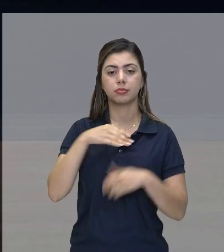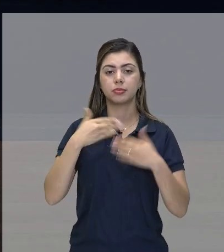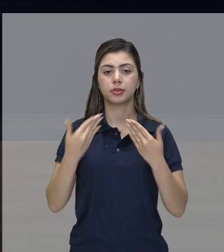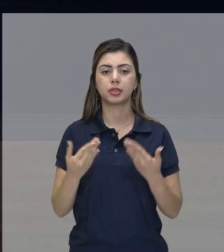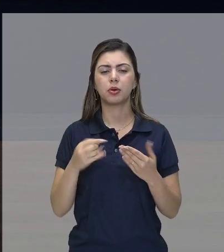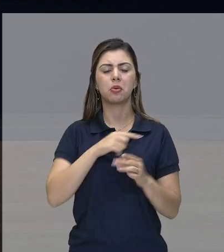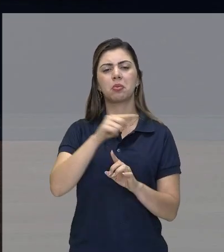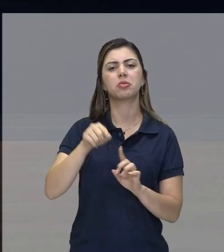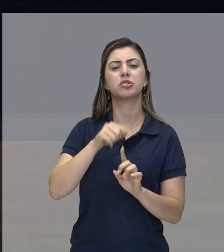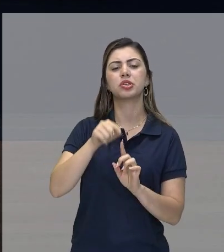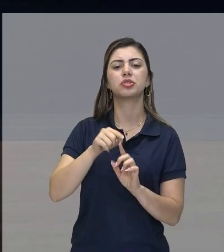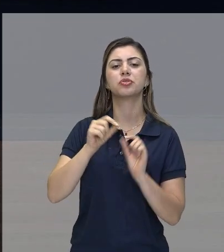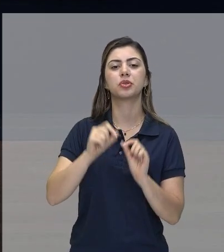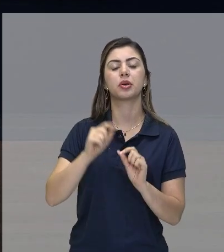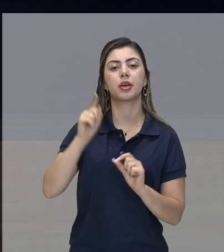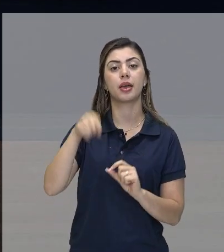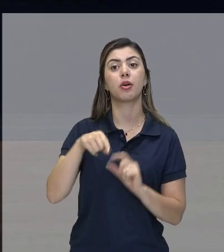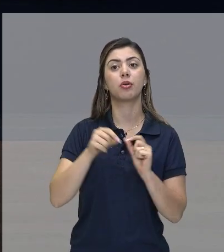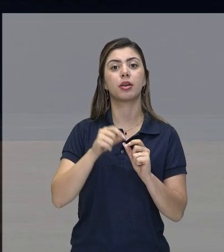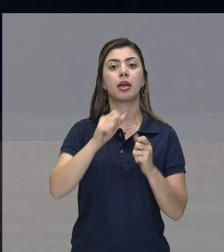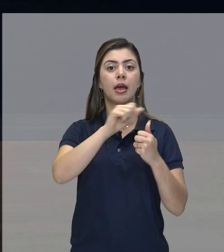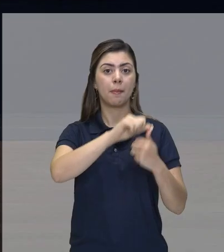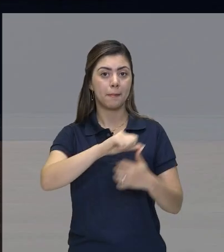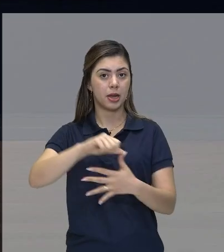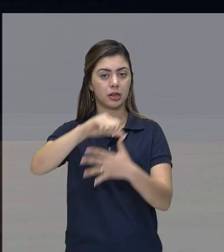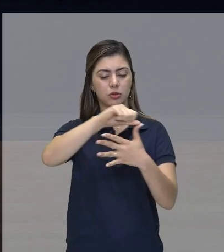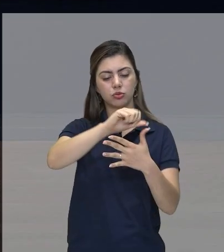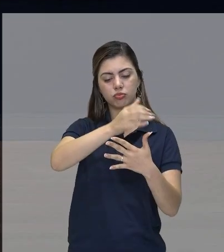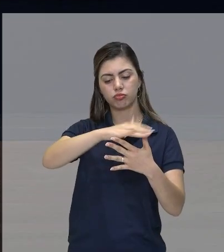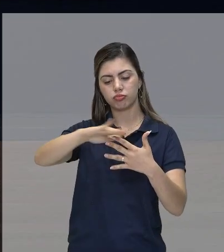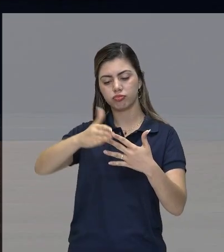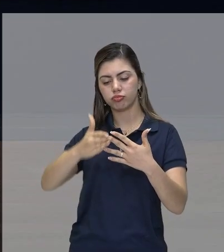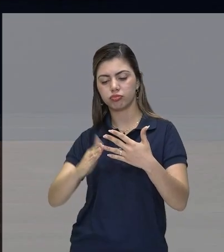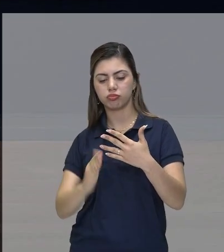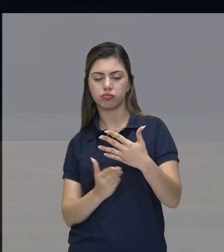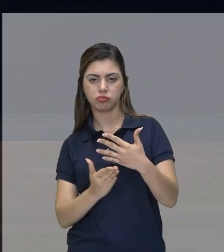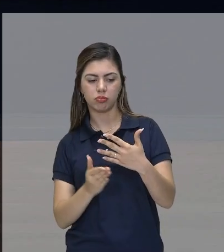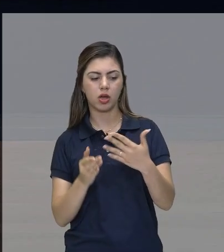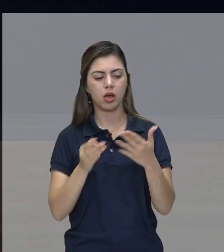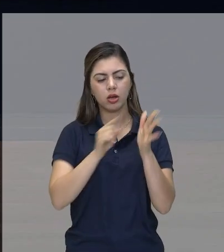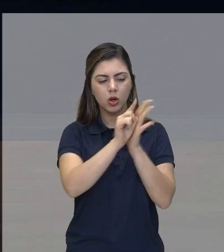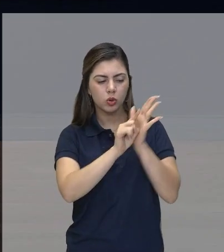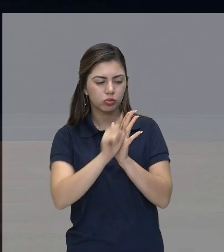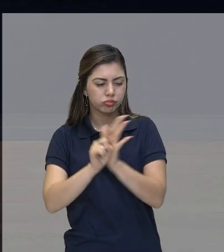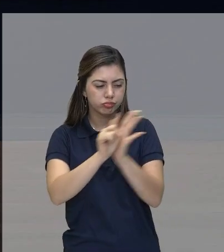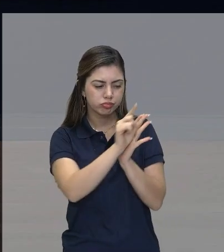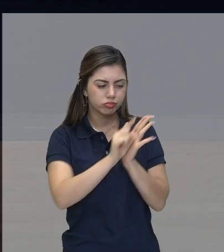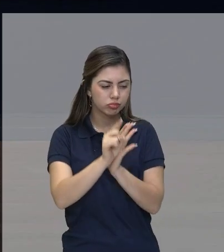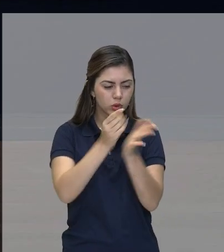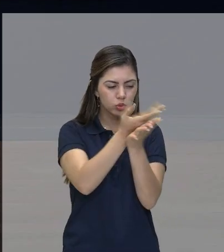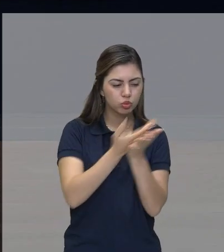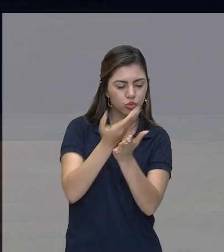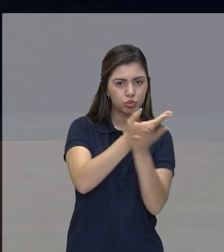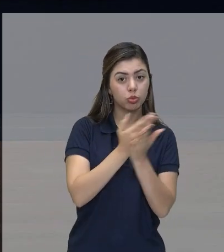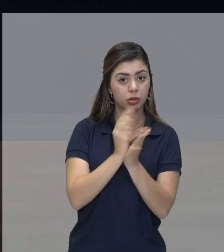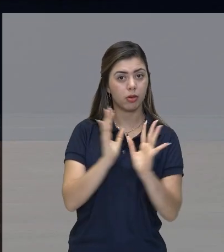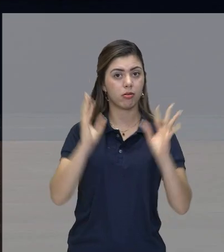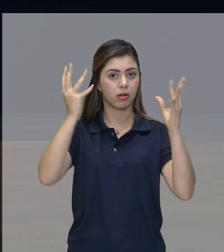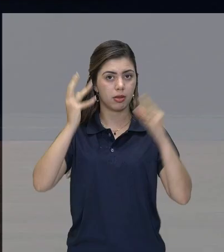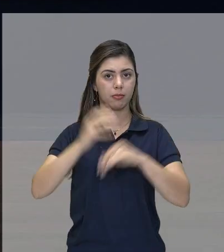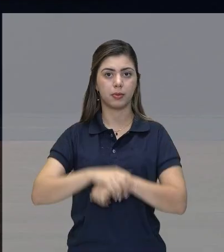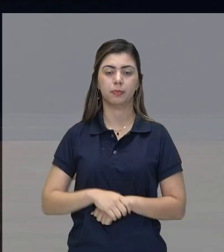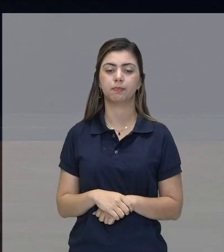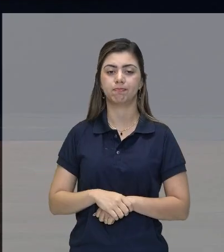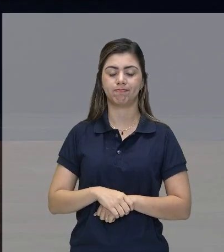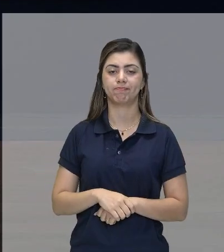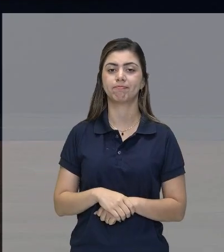a costa da América do Sul e realizar ali observações geográficas e meteorológicas também. E